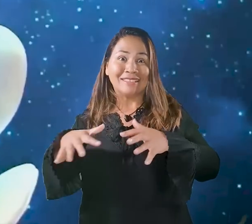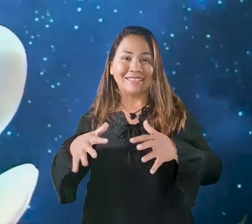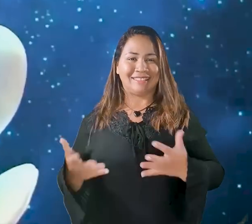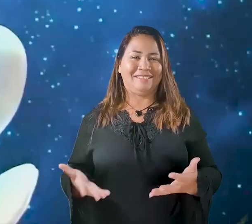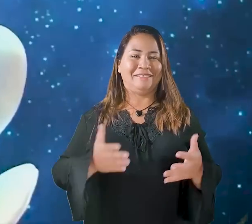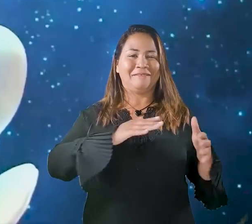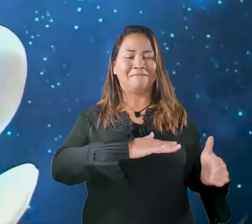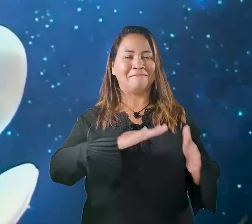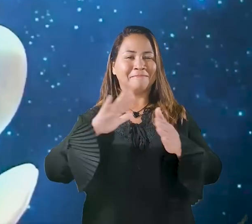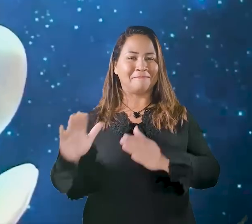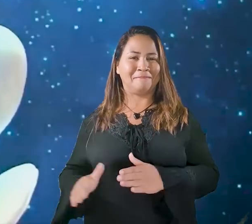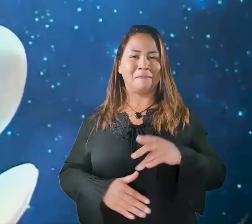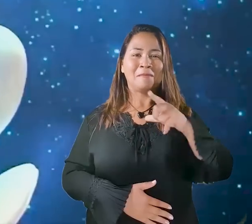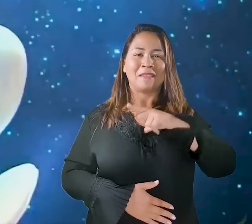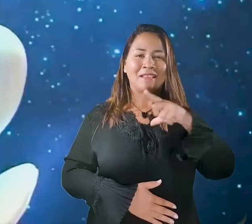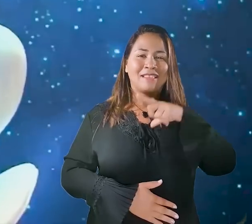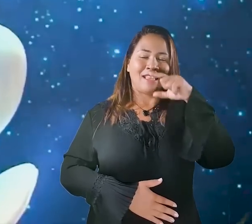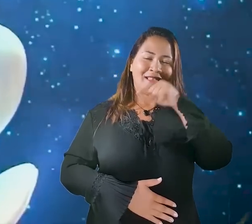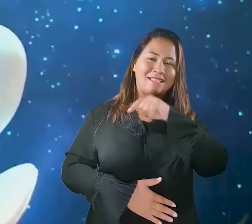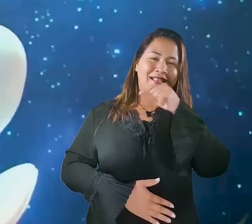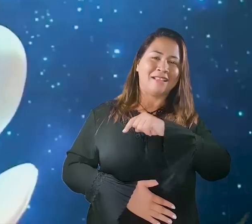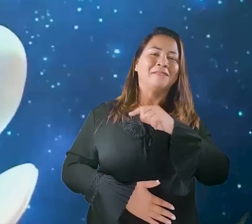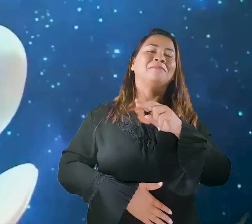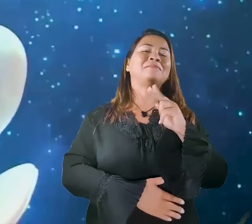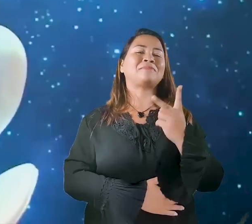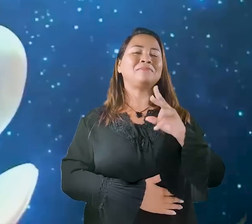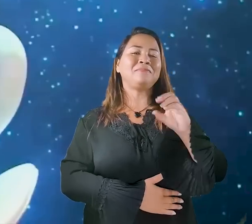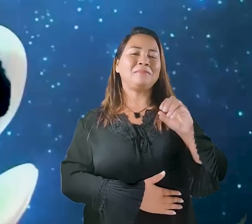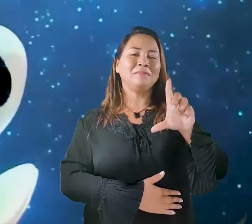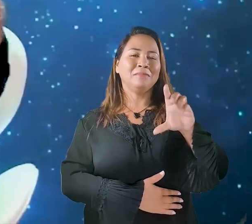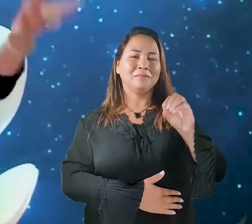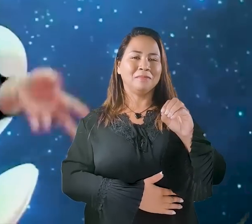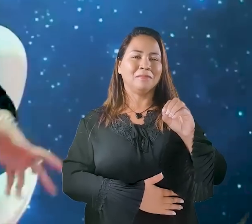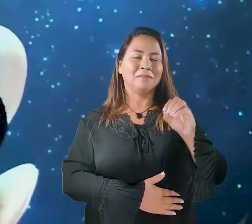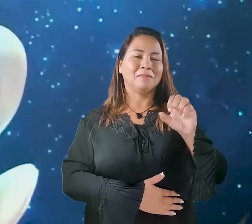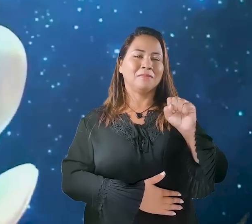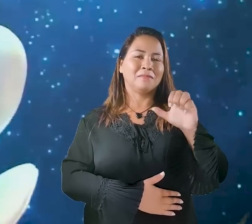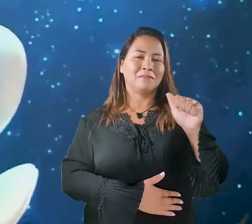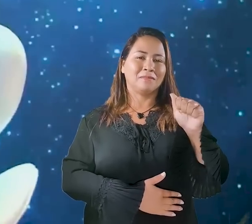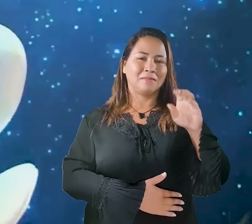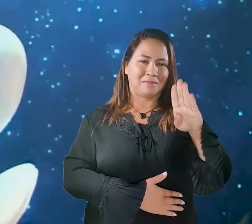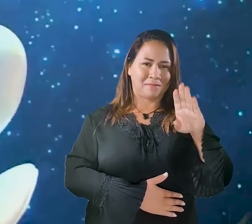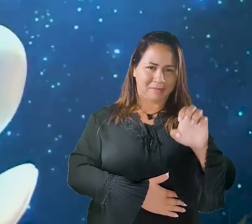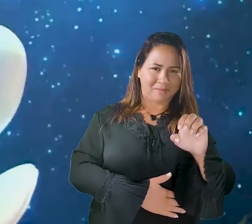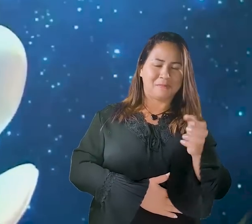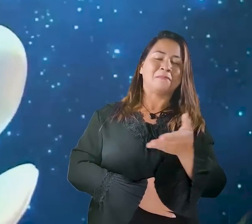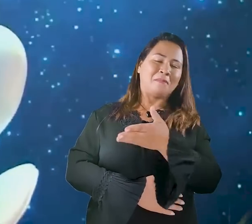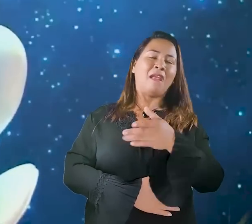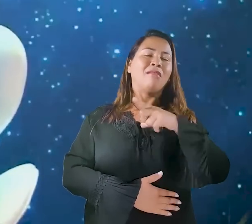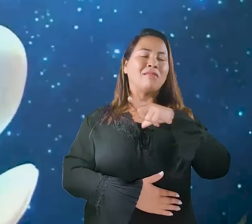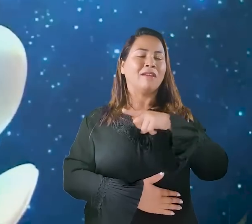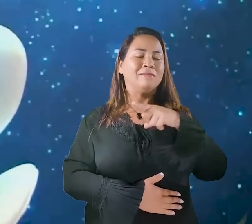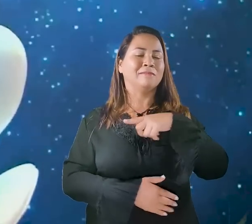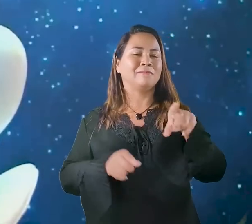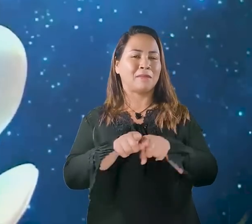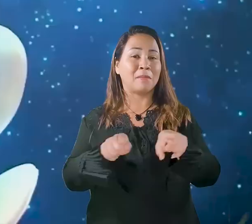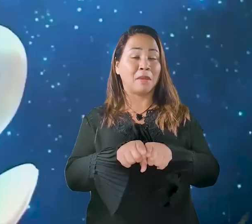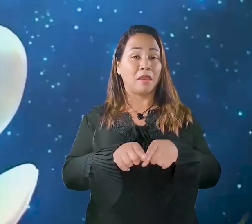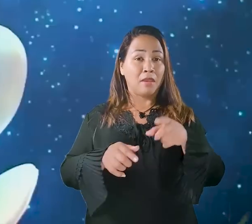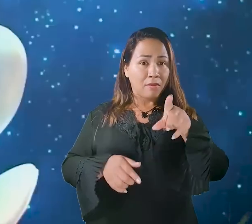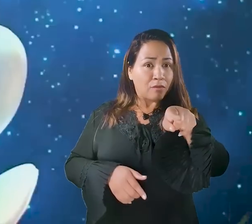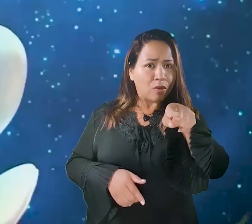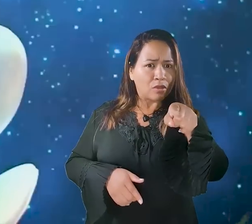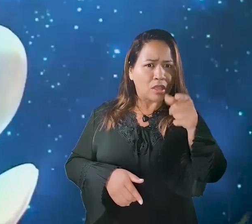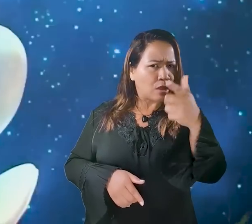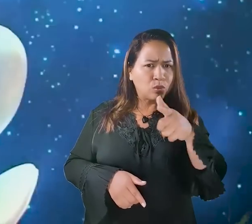tem longas horas lá. Quem é holo sabe, né? Quem não é holo pode entrar em lista de espera. Até que a gente veja, né,